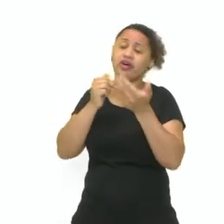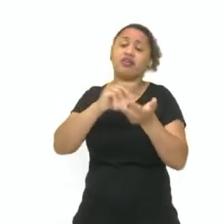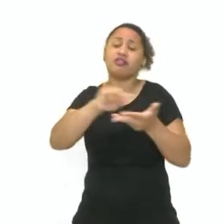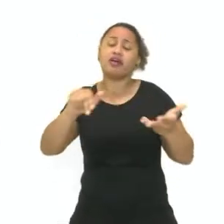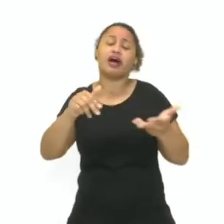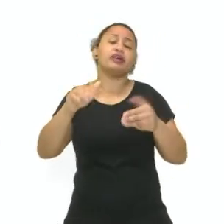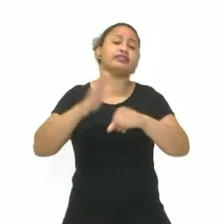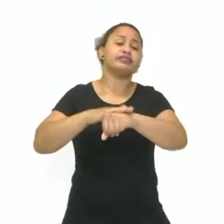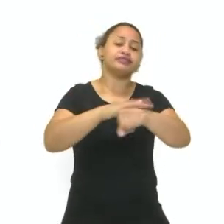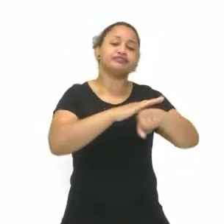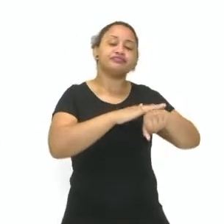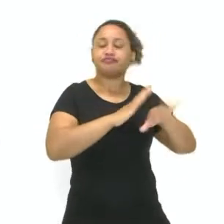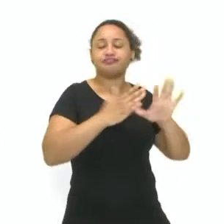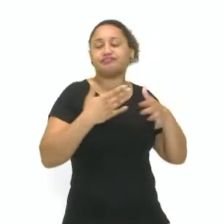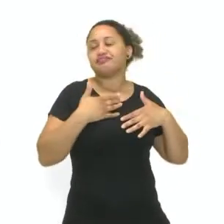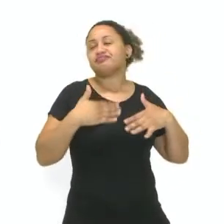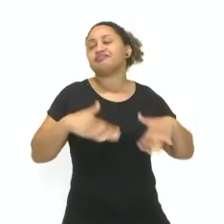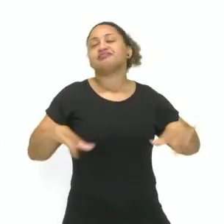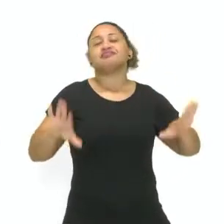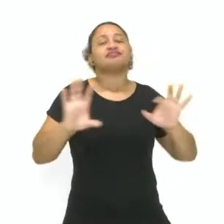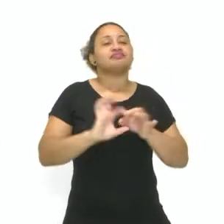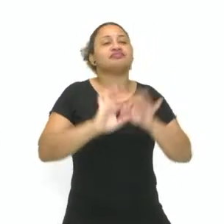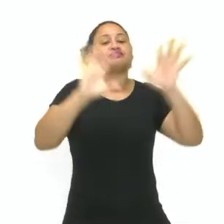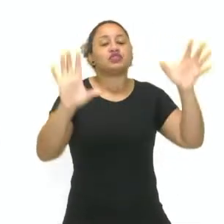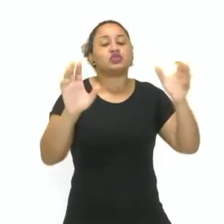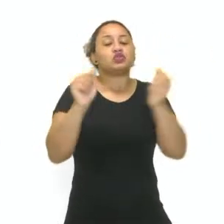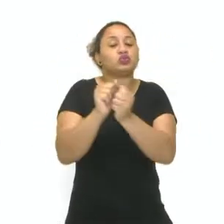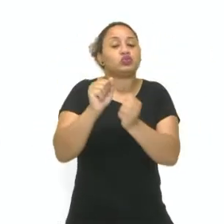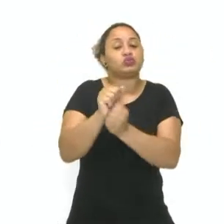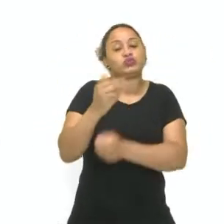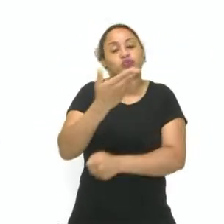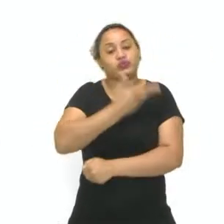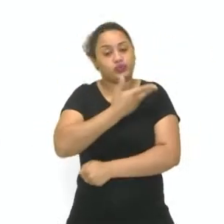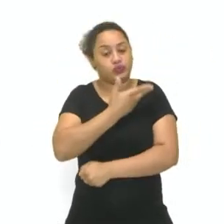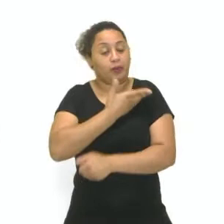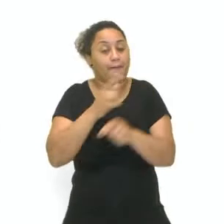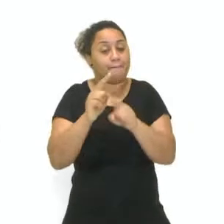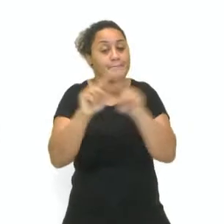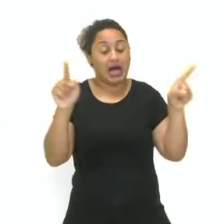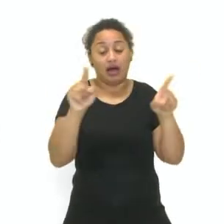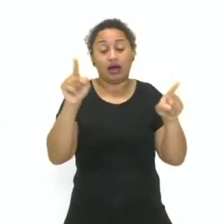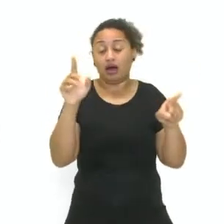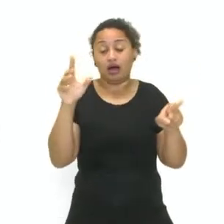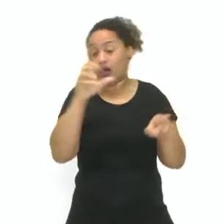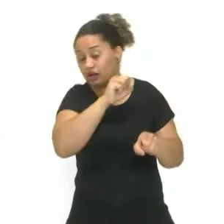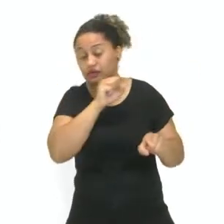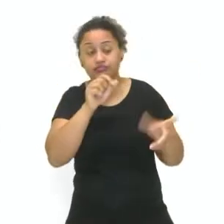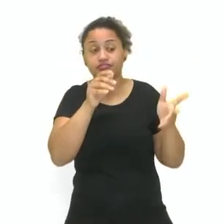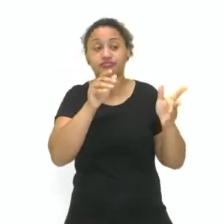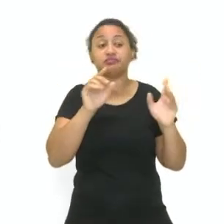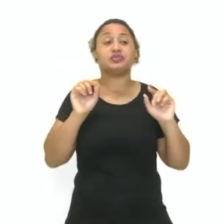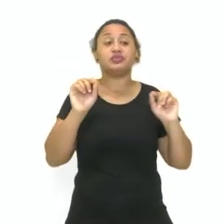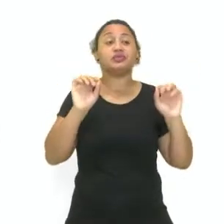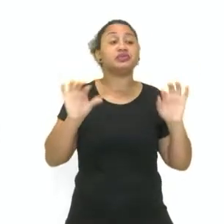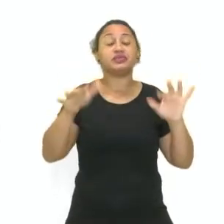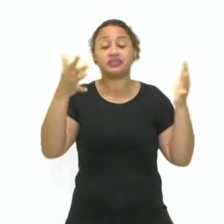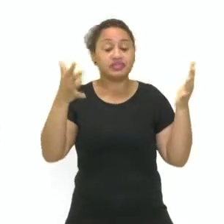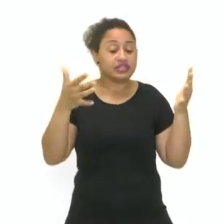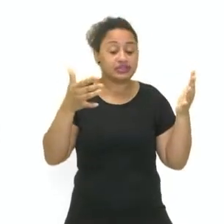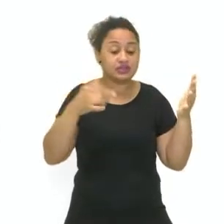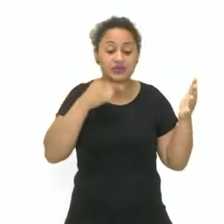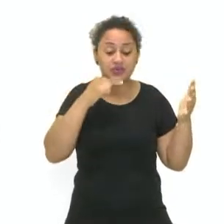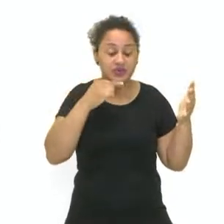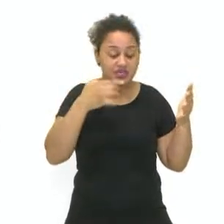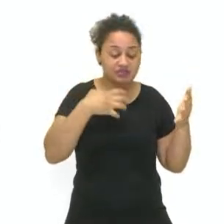momentos levianos, na companhia de amigos, mas num instante dado. Não conseguem conter